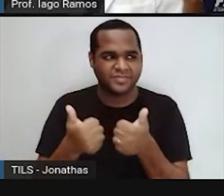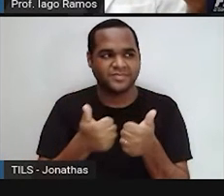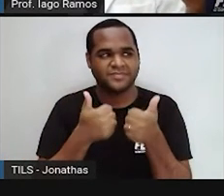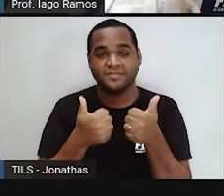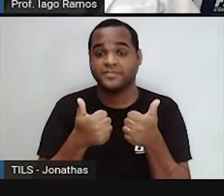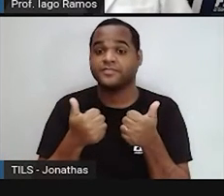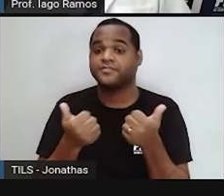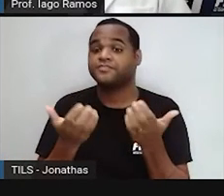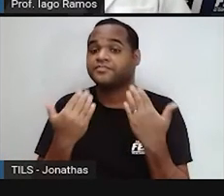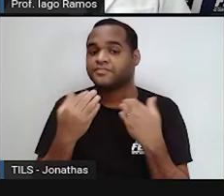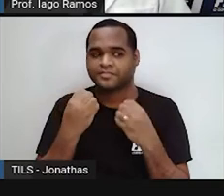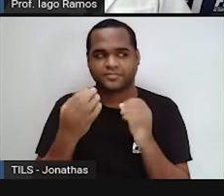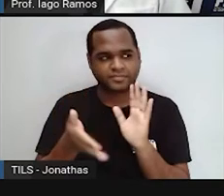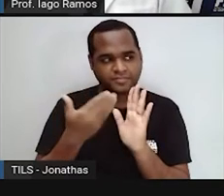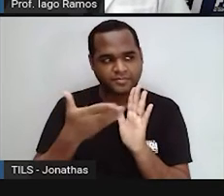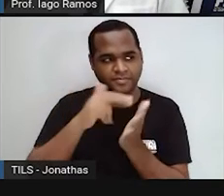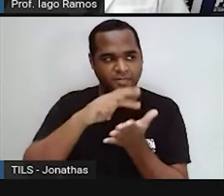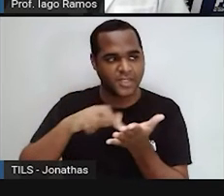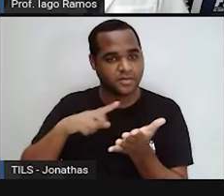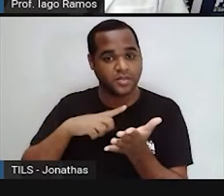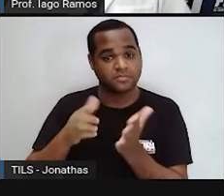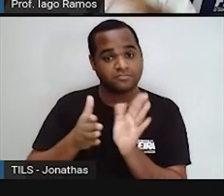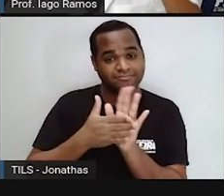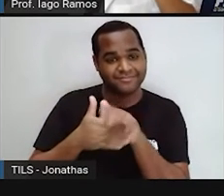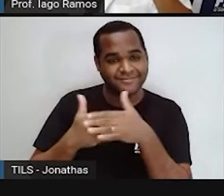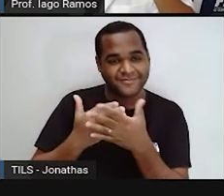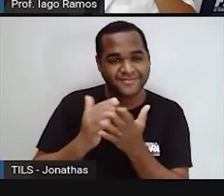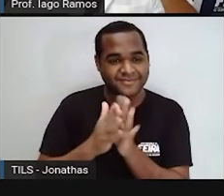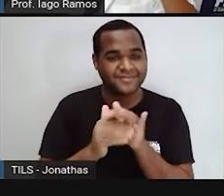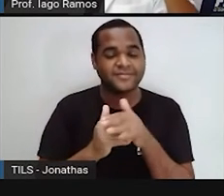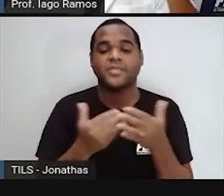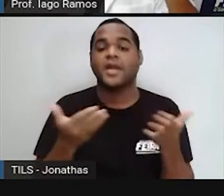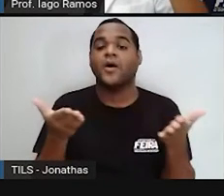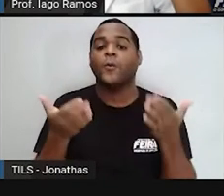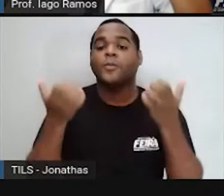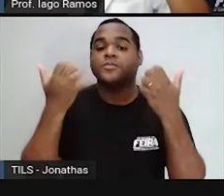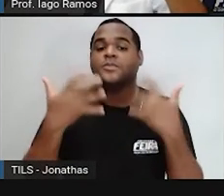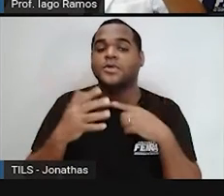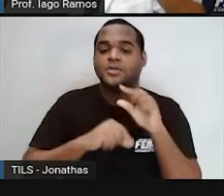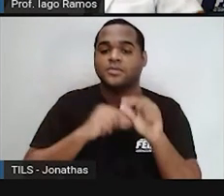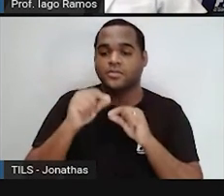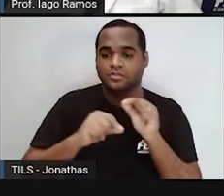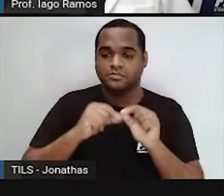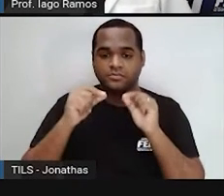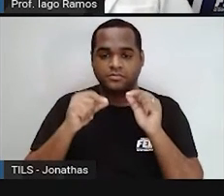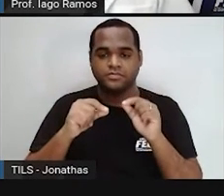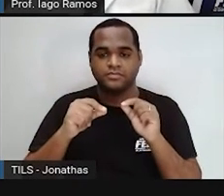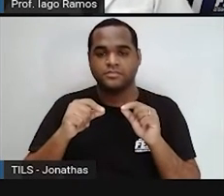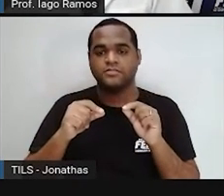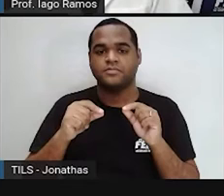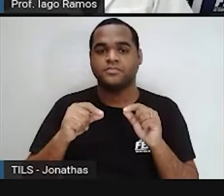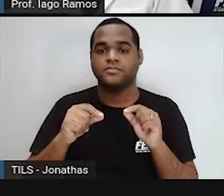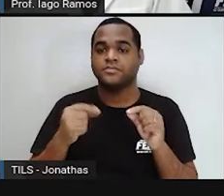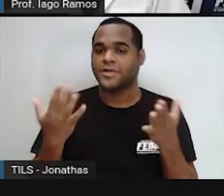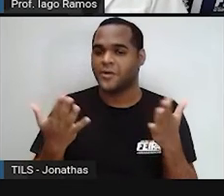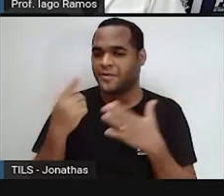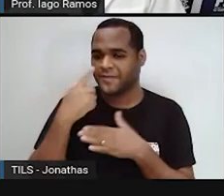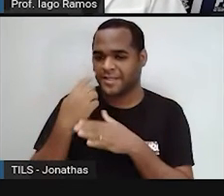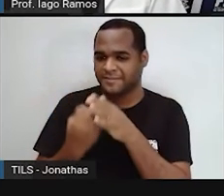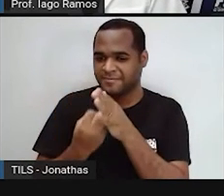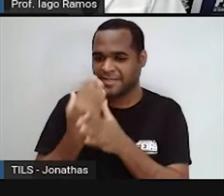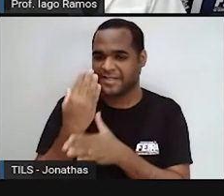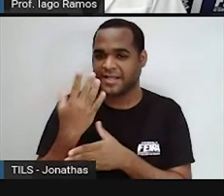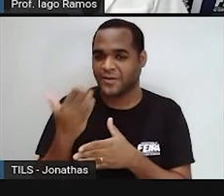beleza materiais em mãos olha só o que é que a gente vai fazer e vai aparecer para você aí